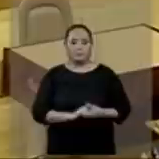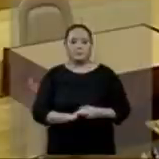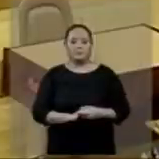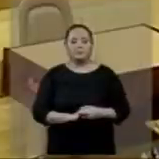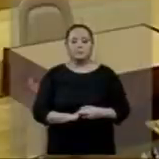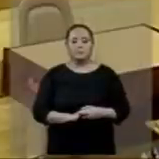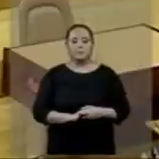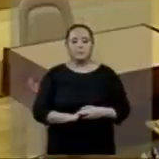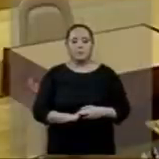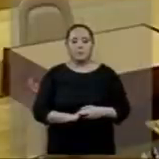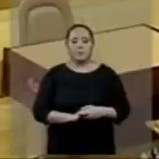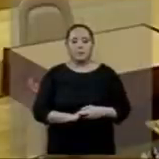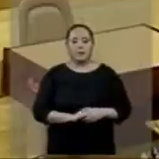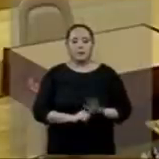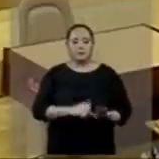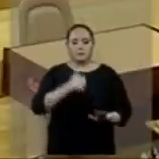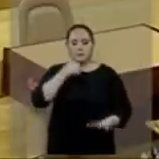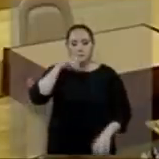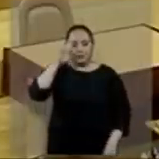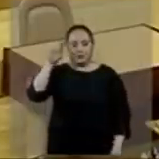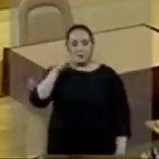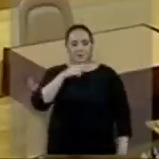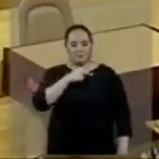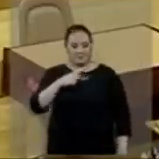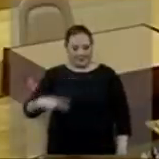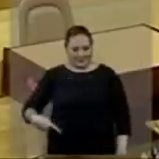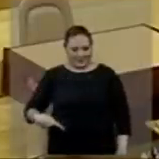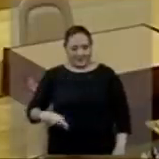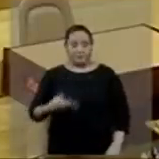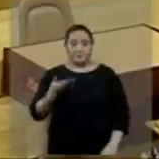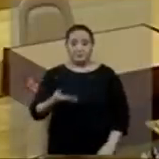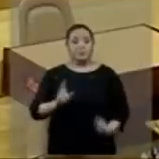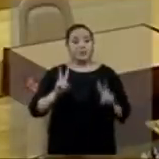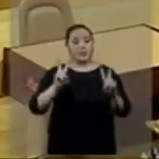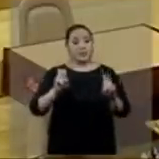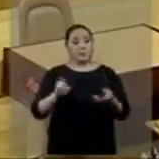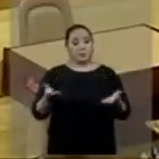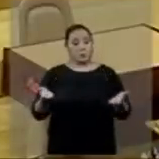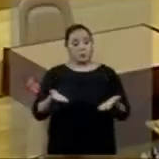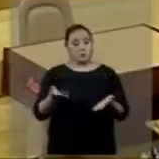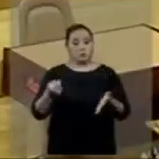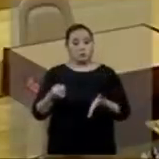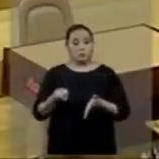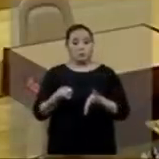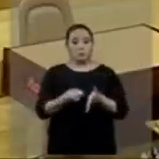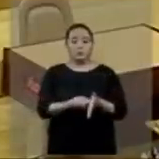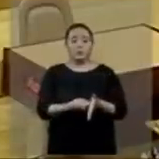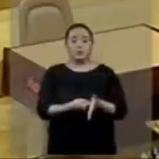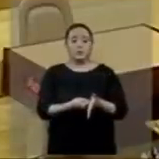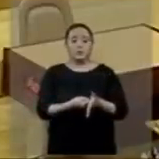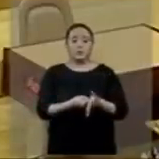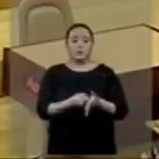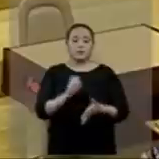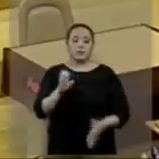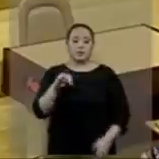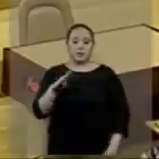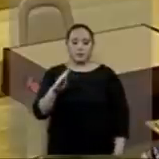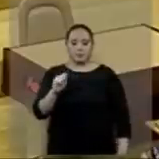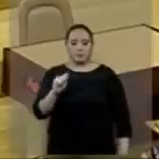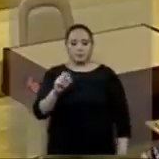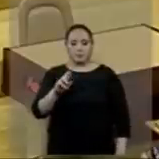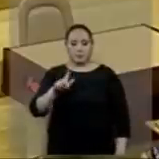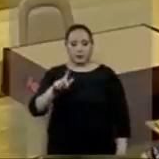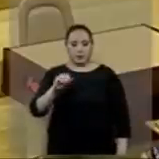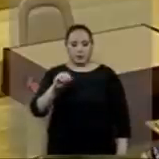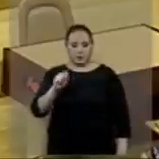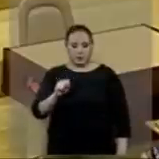relator. Senhora Presidente, esse recurso extraordinário e nesses embargos, como seguramente o eminente